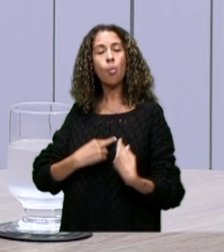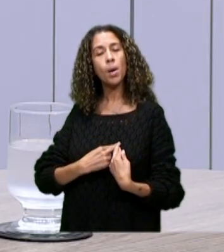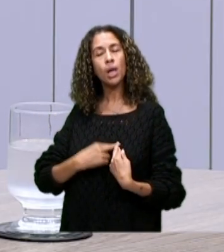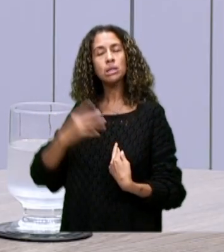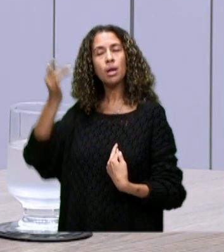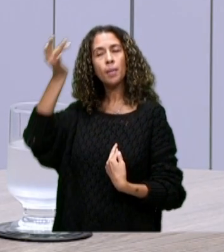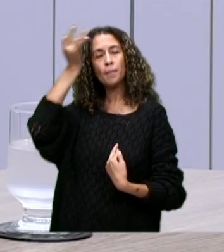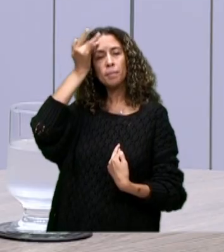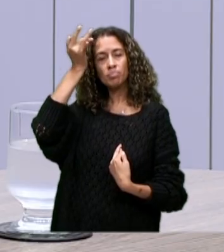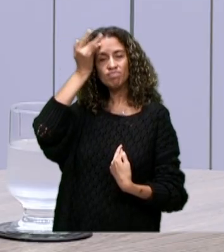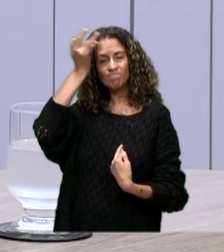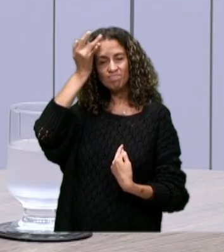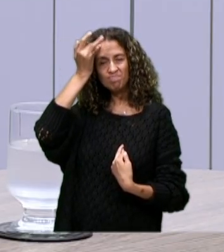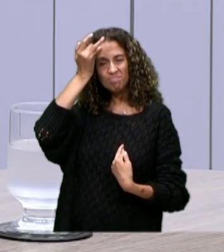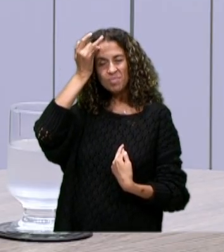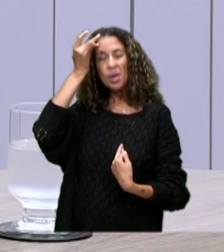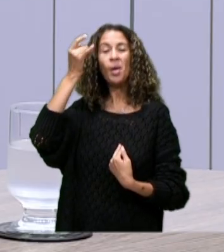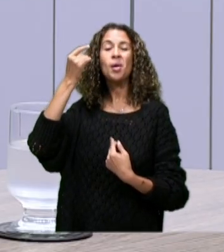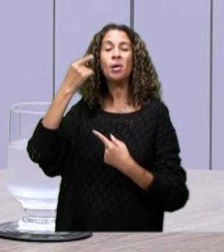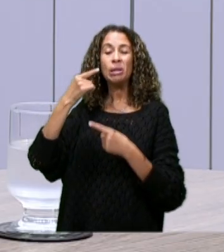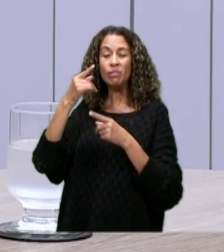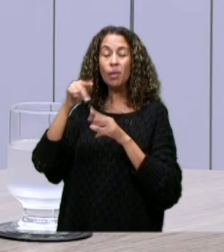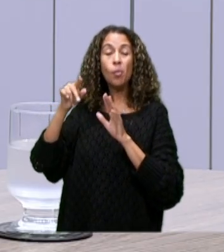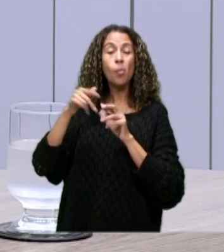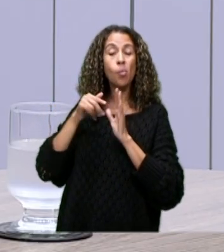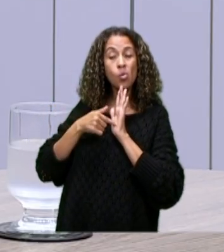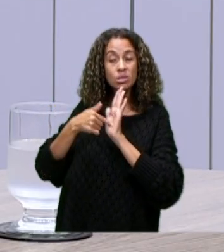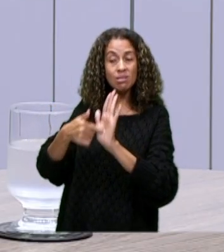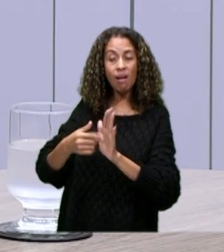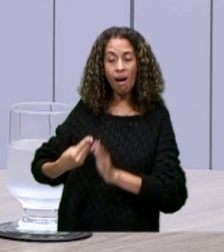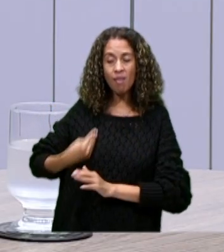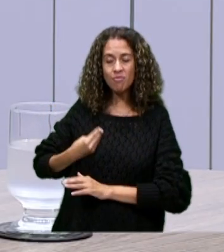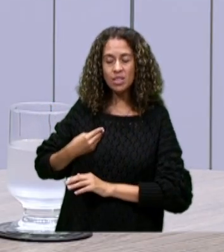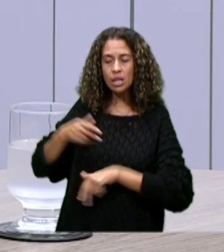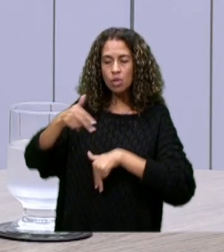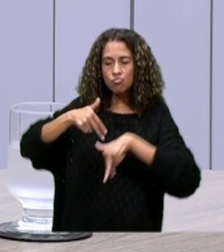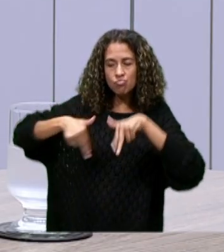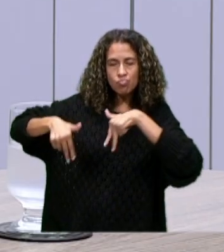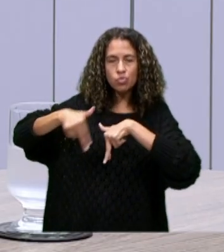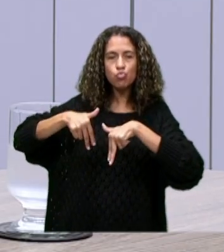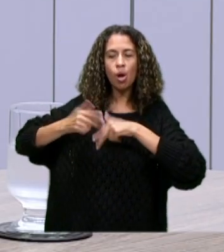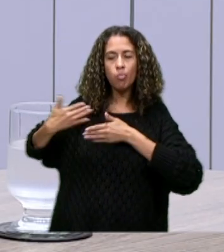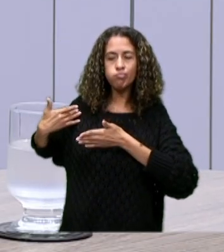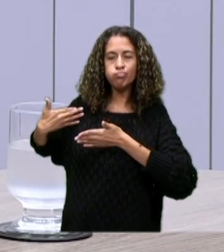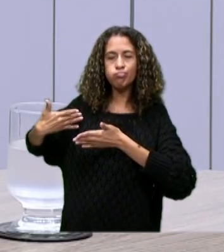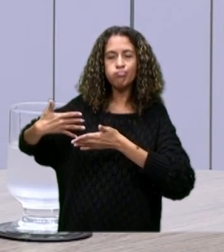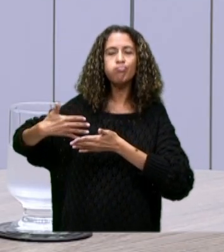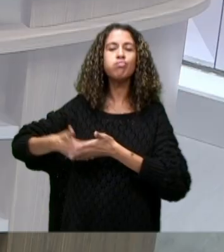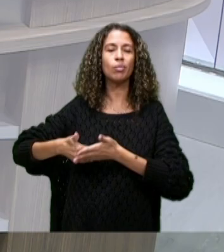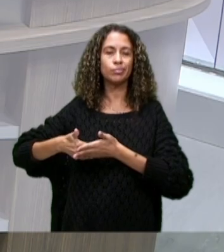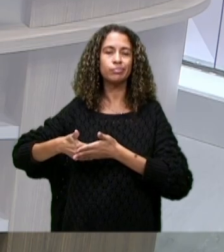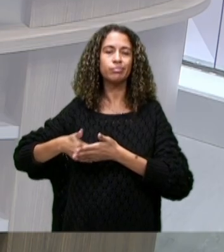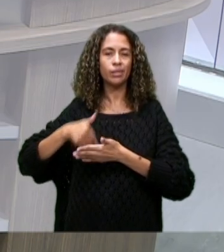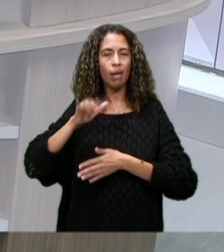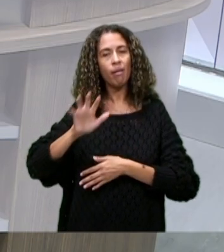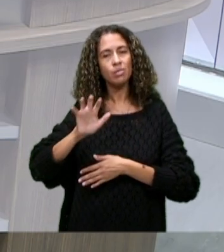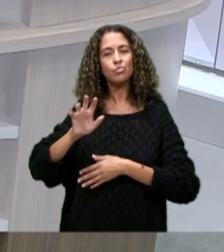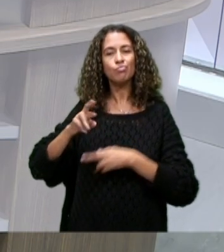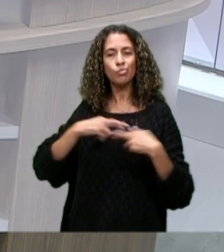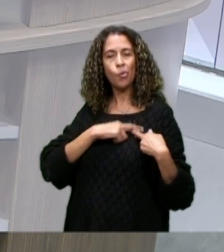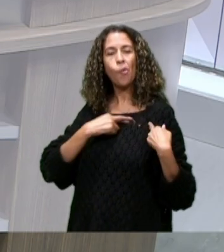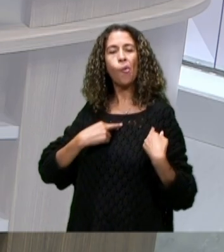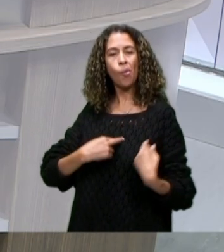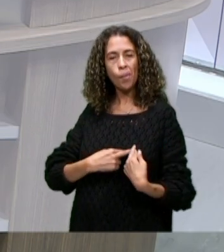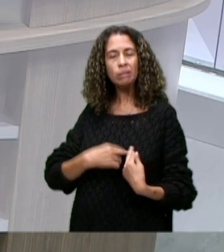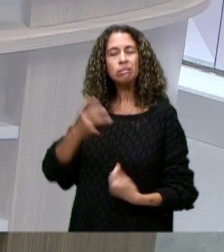mostra o amadurecimento daqueles personagens durante uma escala de tempo. E é o que acontece nesse livro, é um romance de